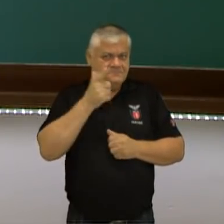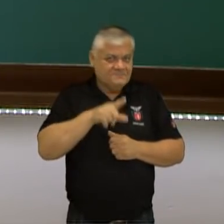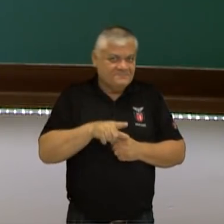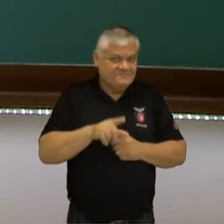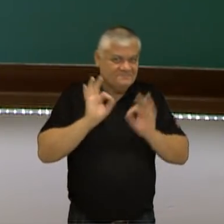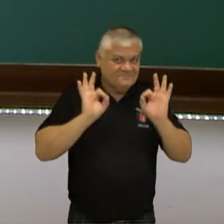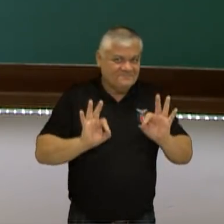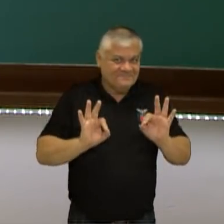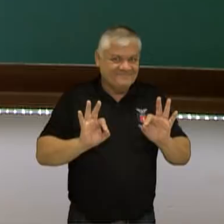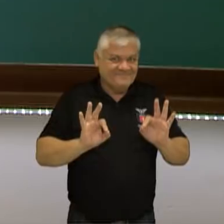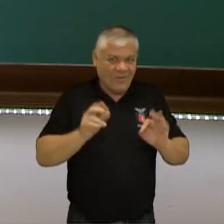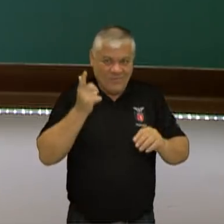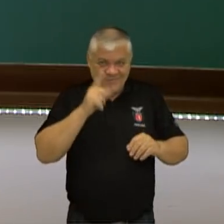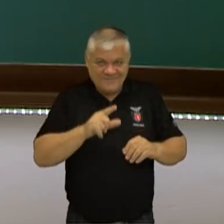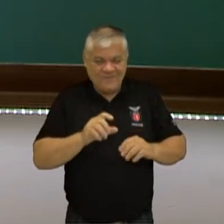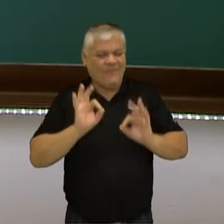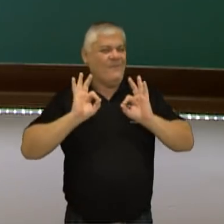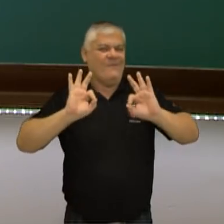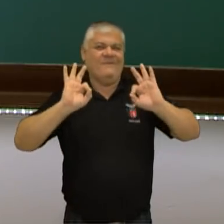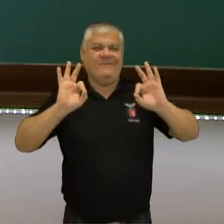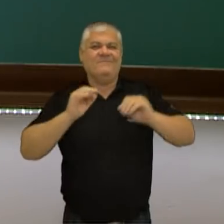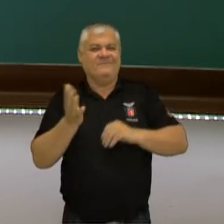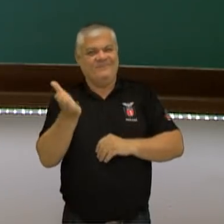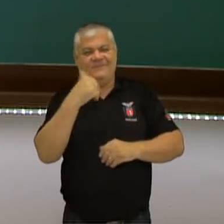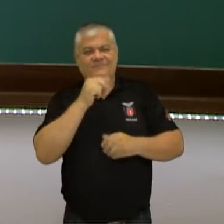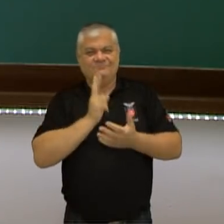Acertou? Conseguiu? Então, ótimo. Vamos continuando.